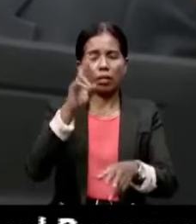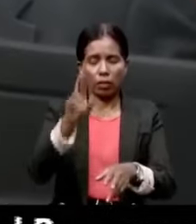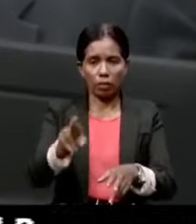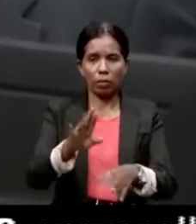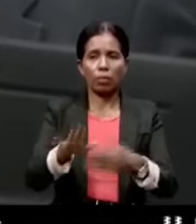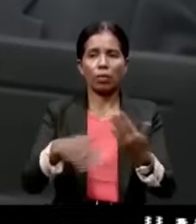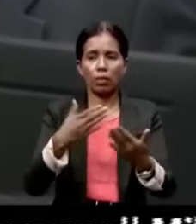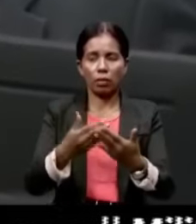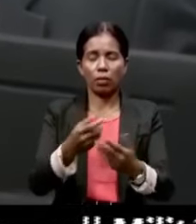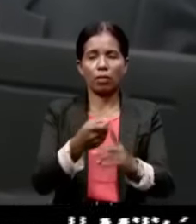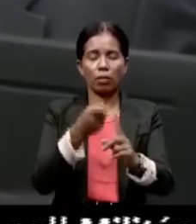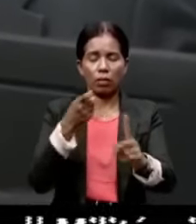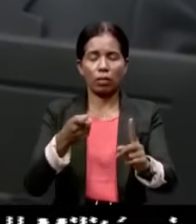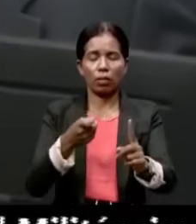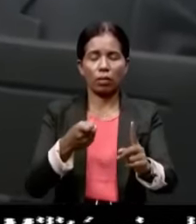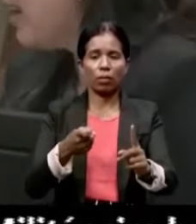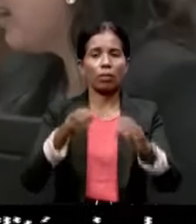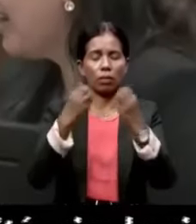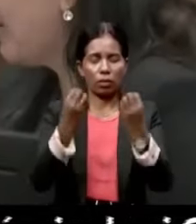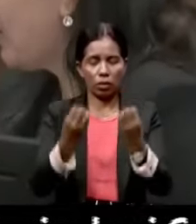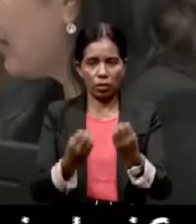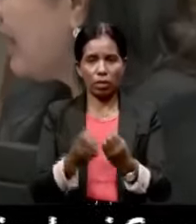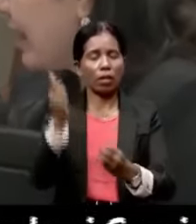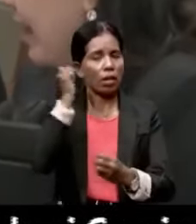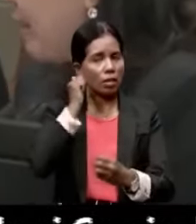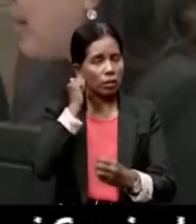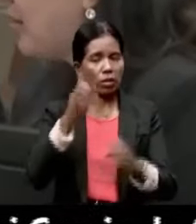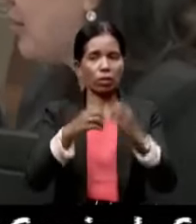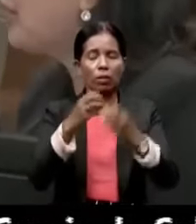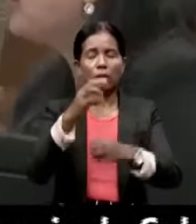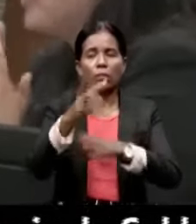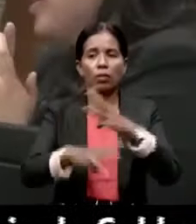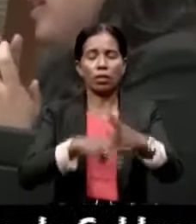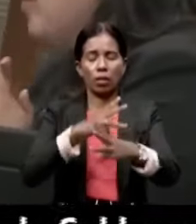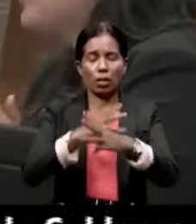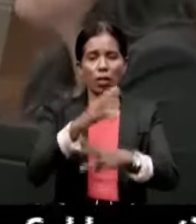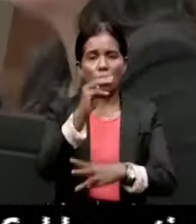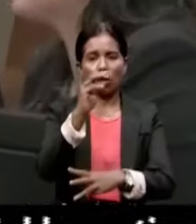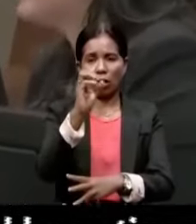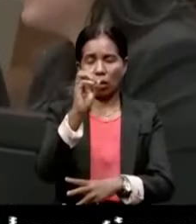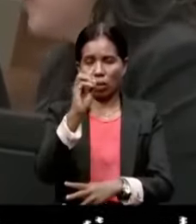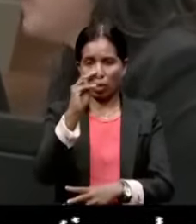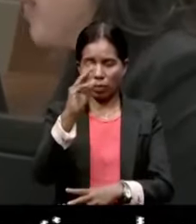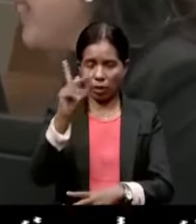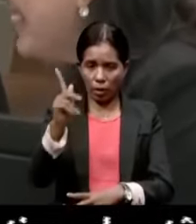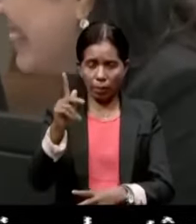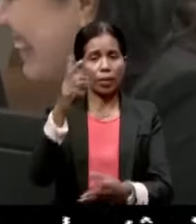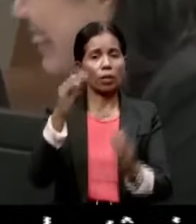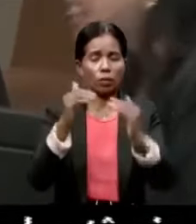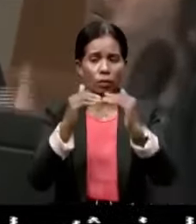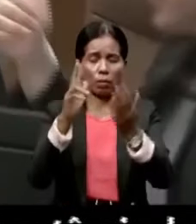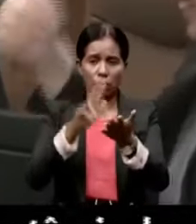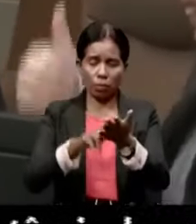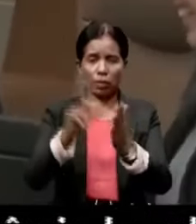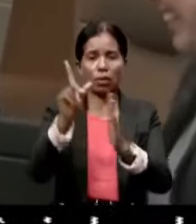exigência integração da Organização Regional ASEAN no Organização Mundial Comércio. E a reunião né aprova o projeto de